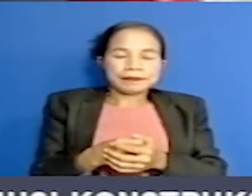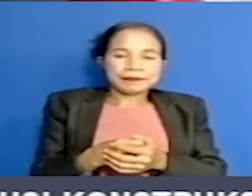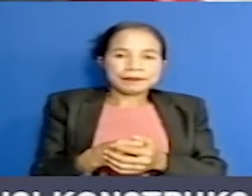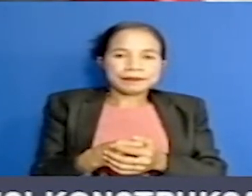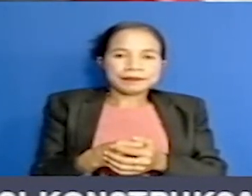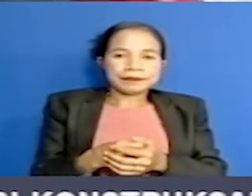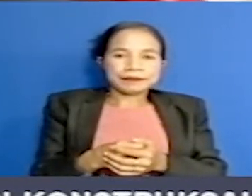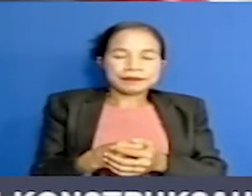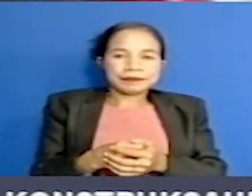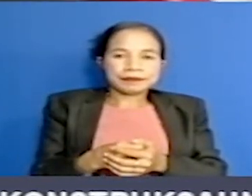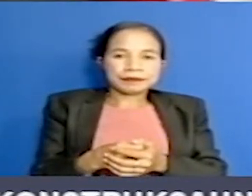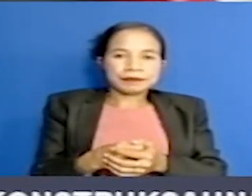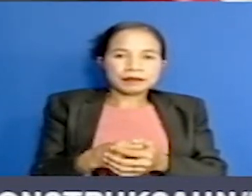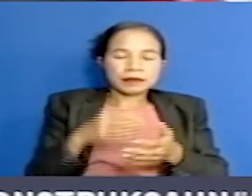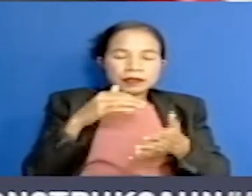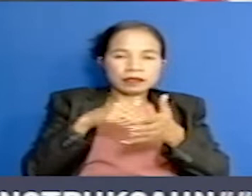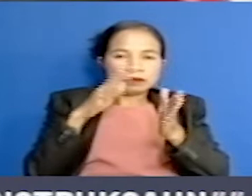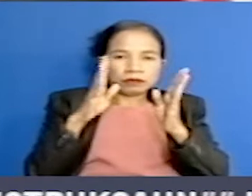para também estudantes, e